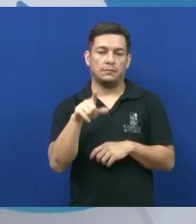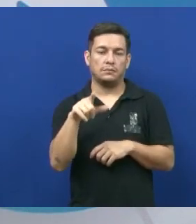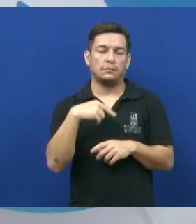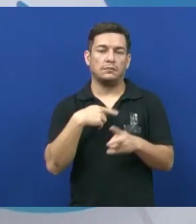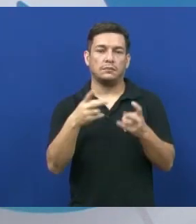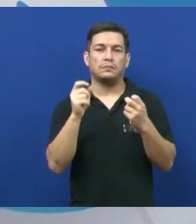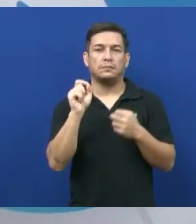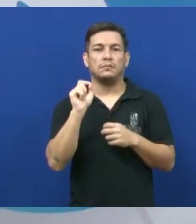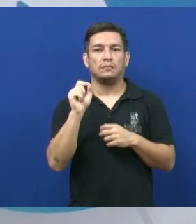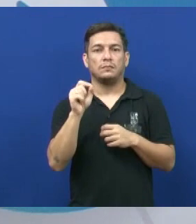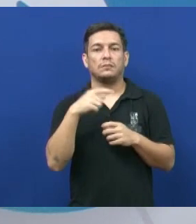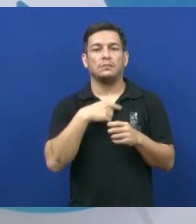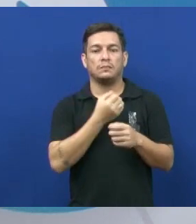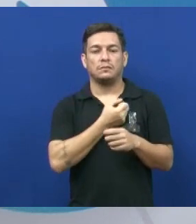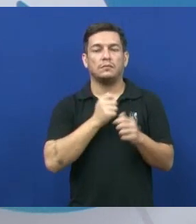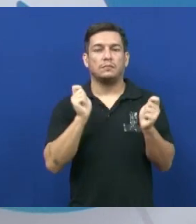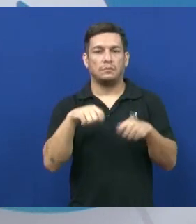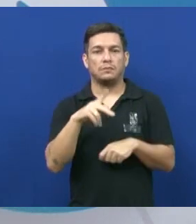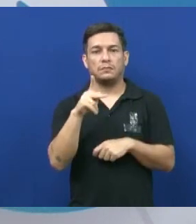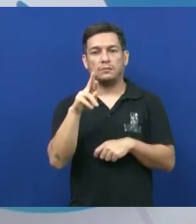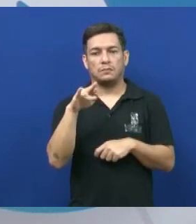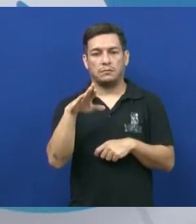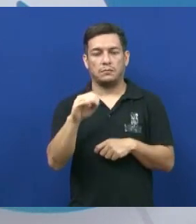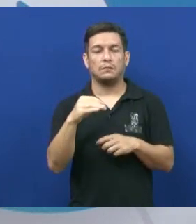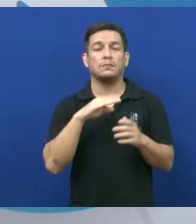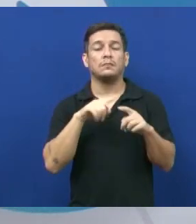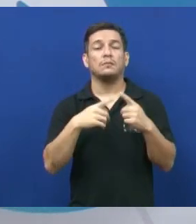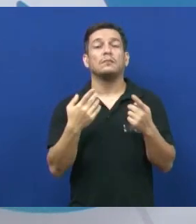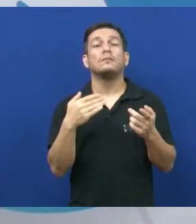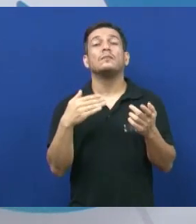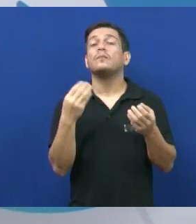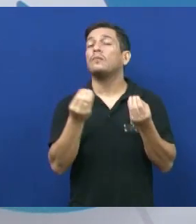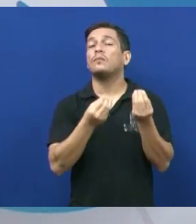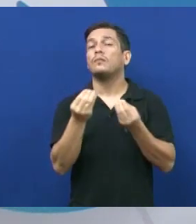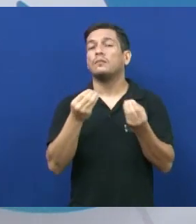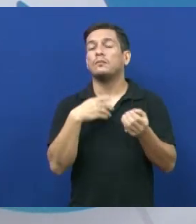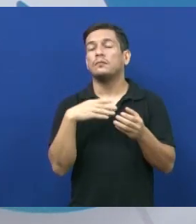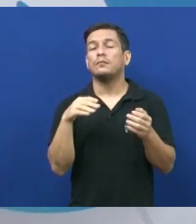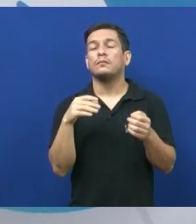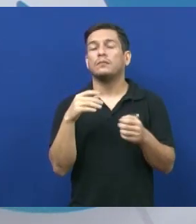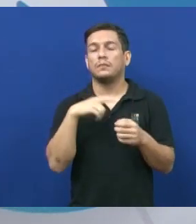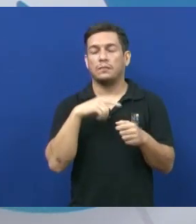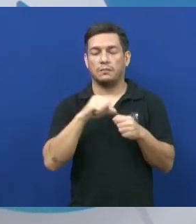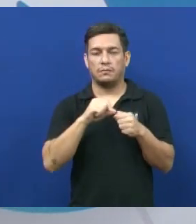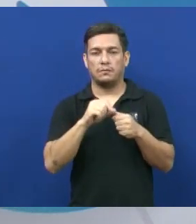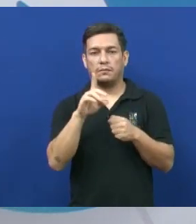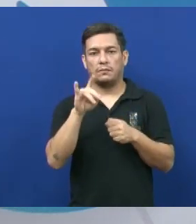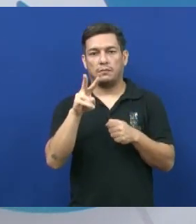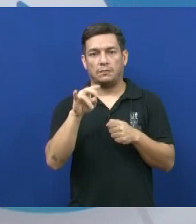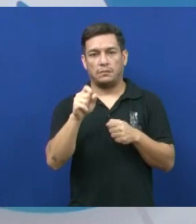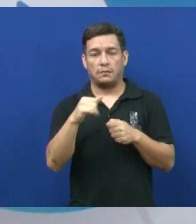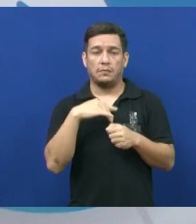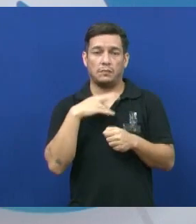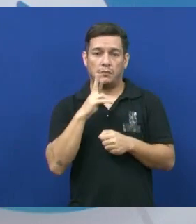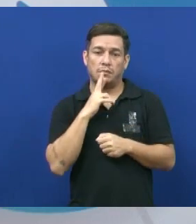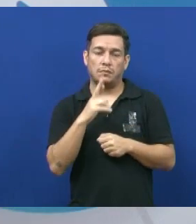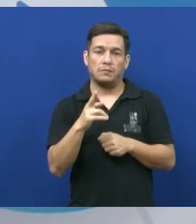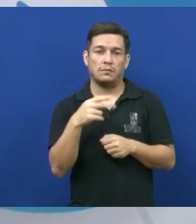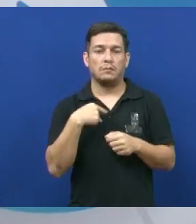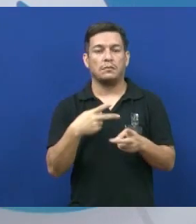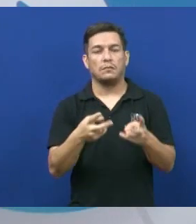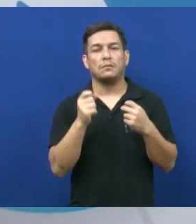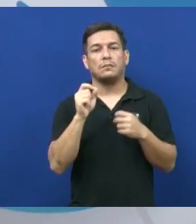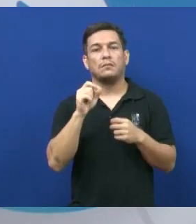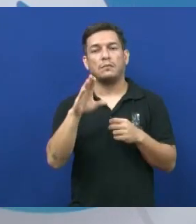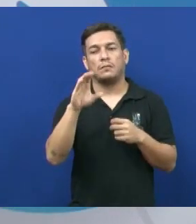já percebo o quê? Que esse número pode ser primo. Mas até onde eu faço essa divisão? Quando eu resolvo a minha divisão e eu percebo